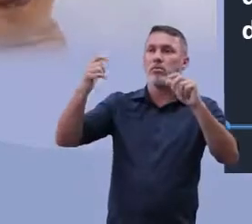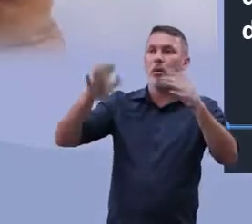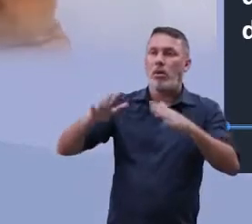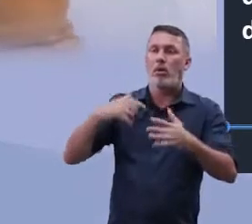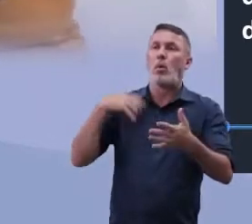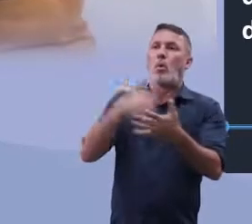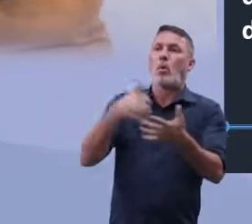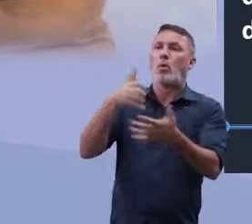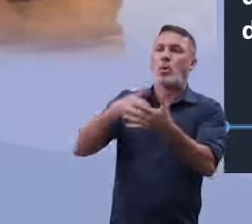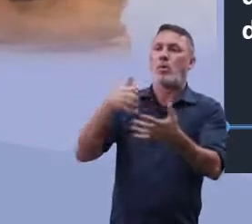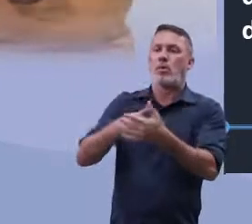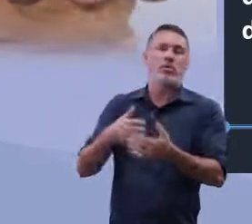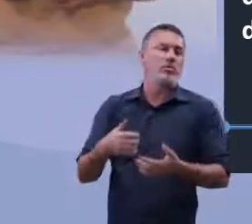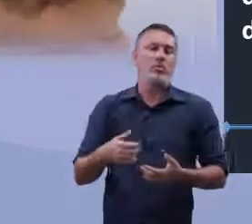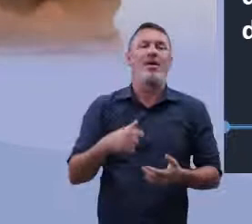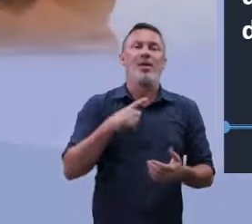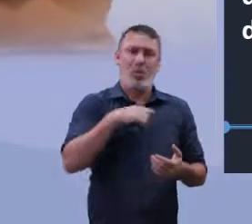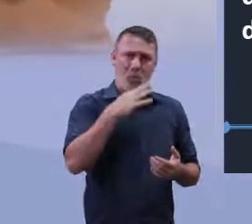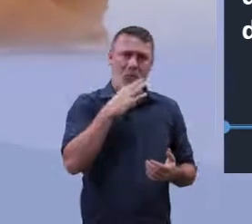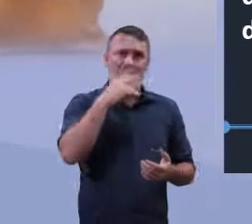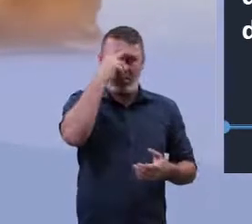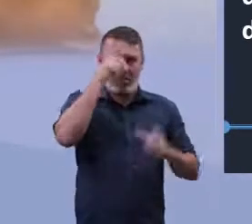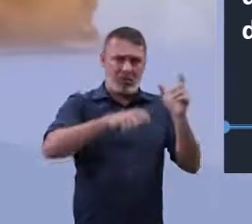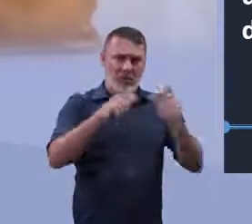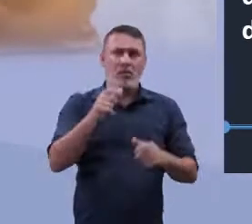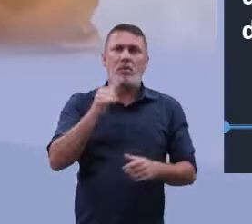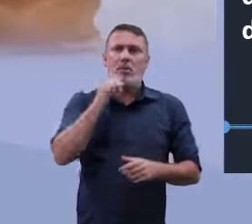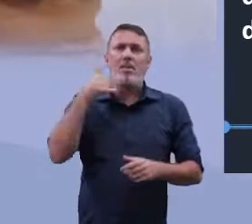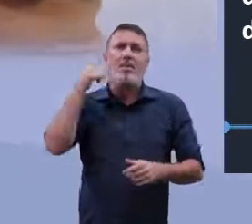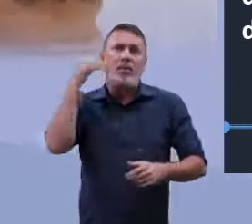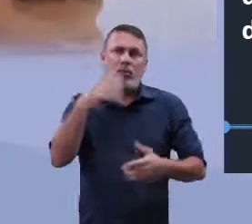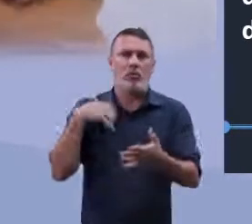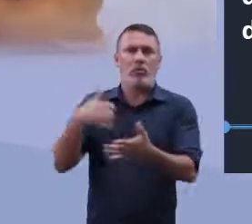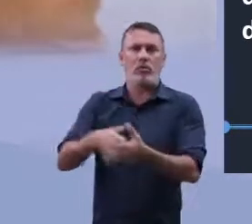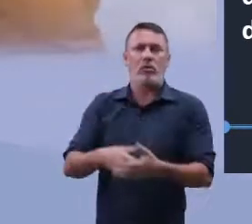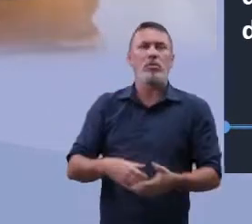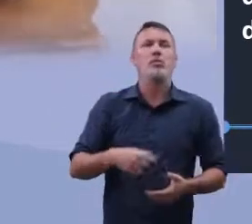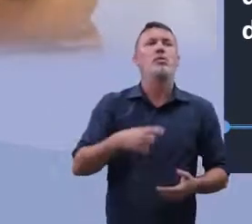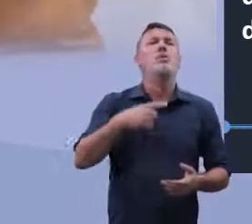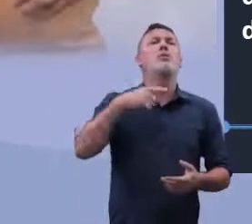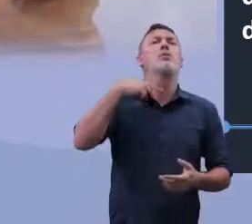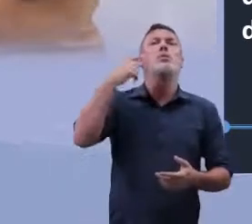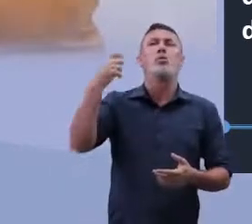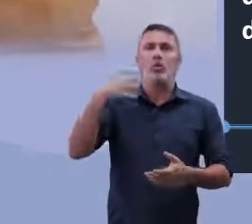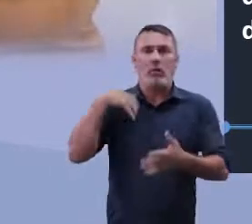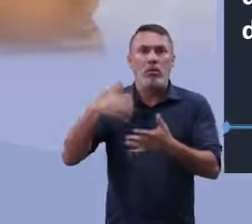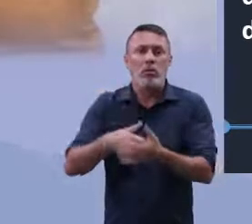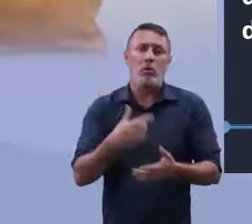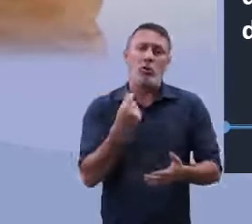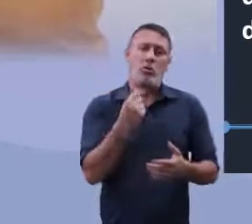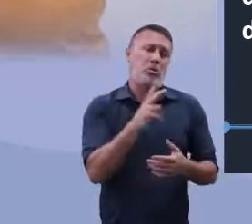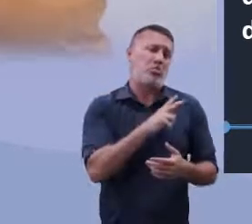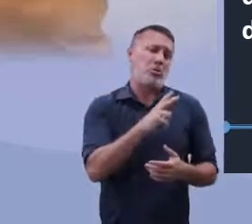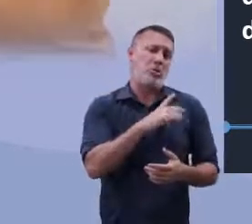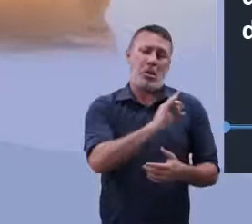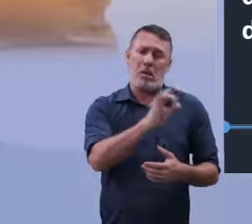Eu conheço pessoas que apareceu um aparelho, ele compra, na outra semana se aparecer outro, ele compra e assim sucessivamente. Tem dinheiro, o dinheiro é dele, ele compra o que ele